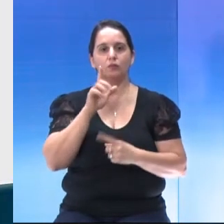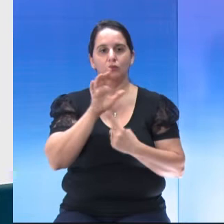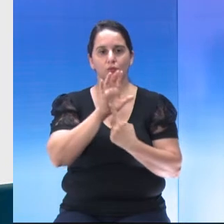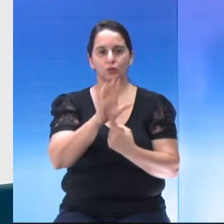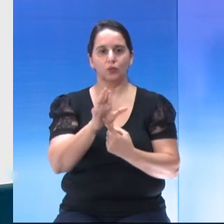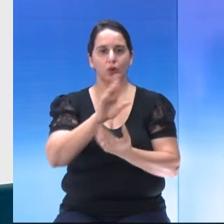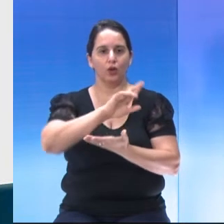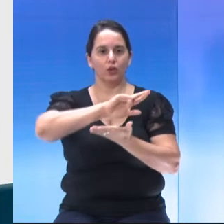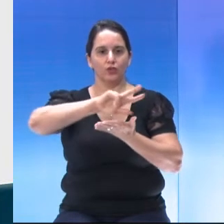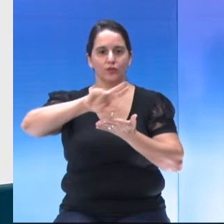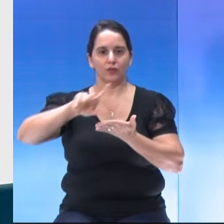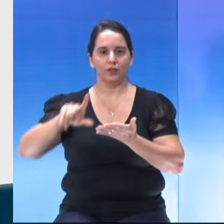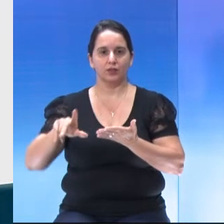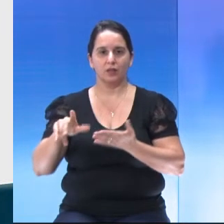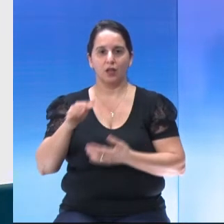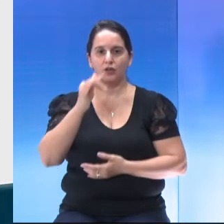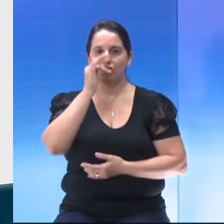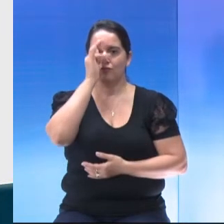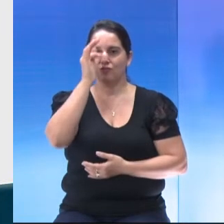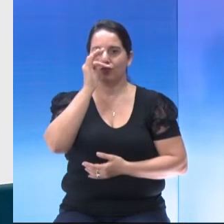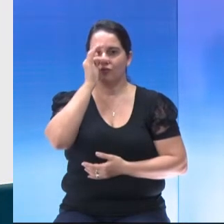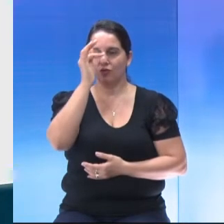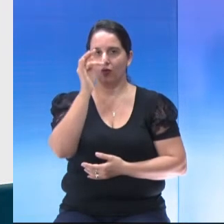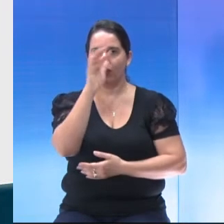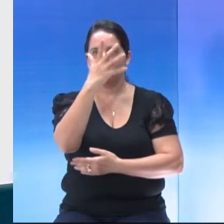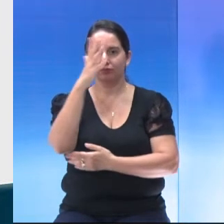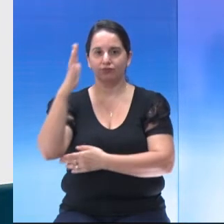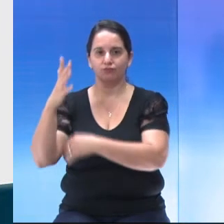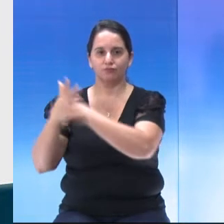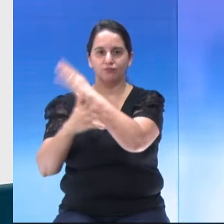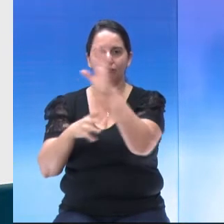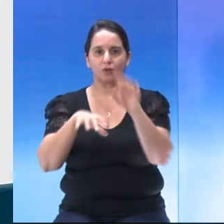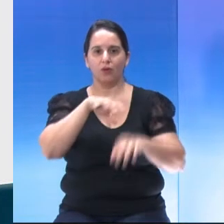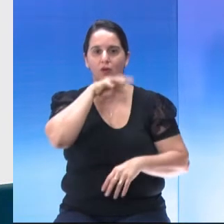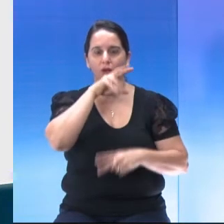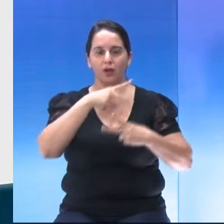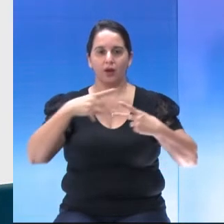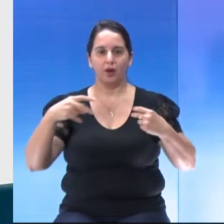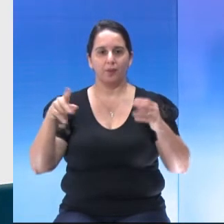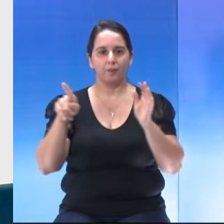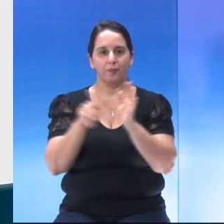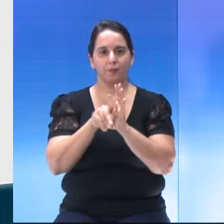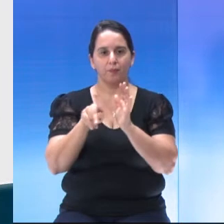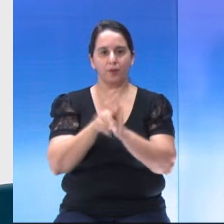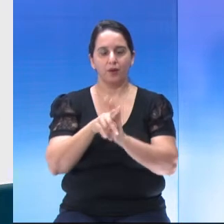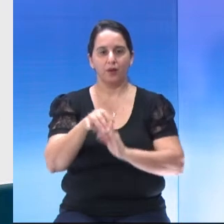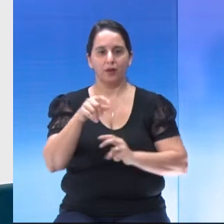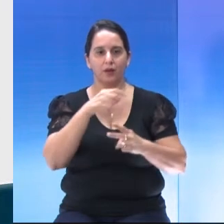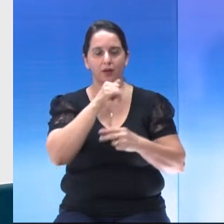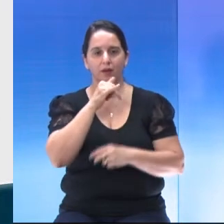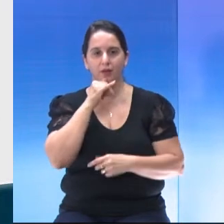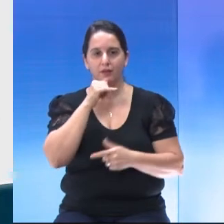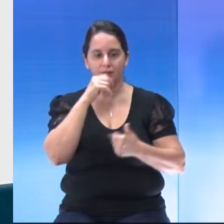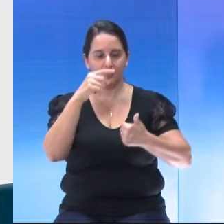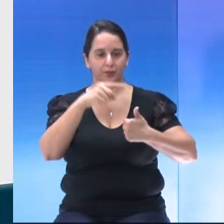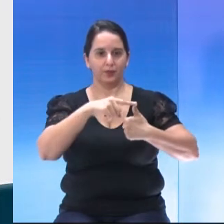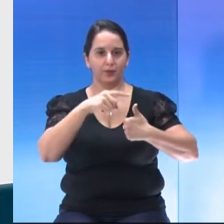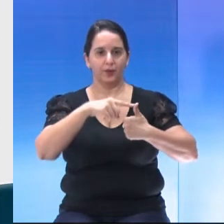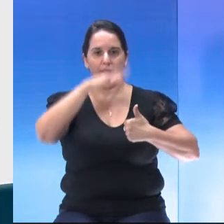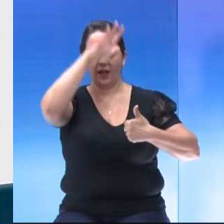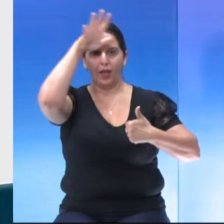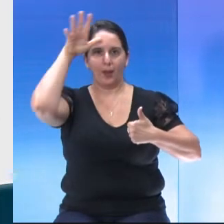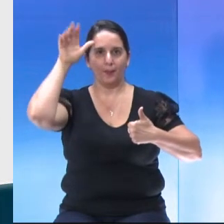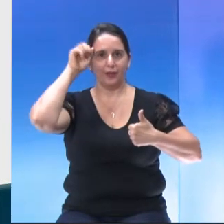Resultando em uma diversidade de flora e fauna própria. Trago aqui alguns exemplos: a Amazônia, que está aqui